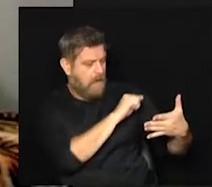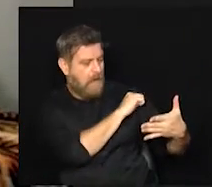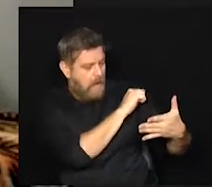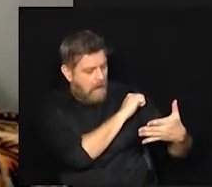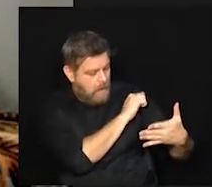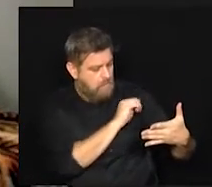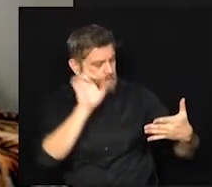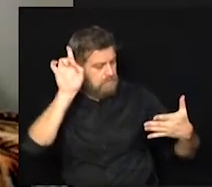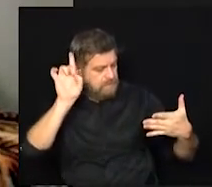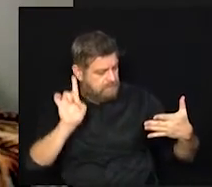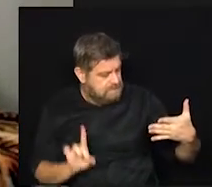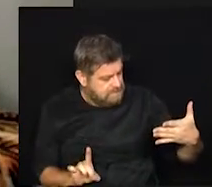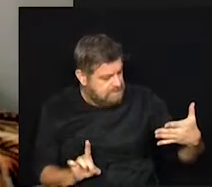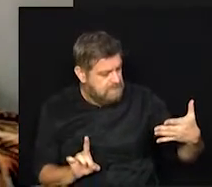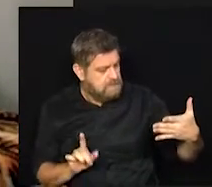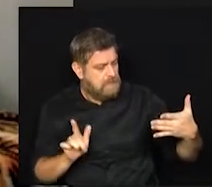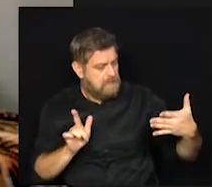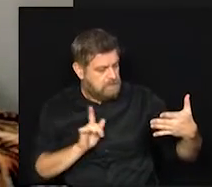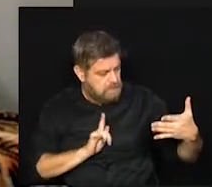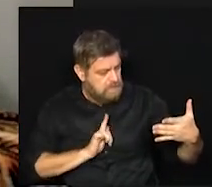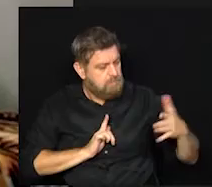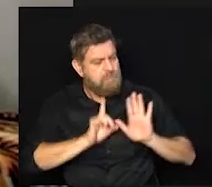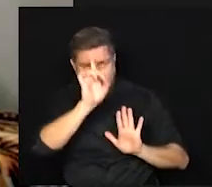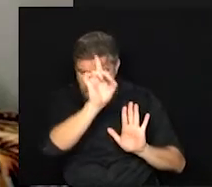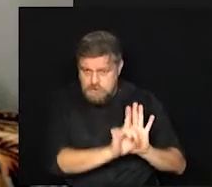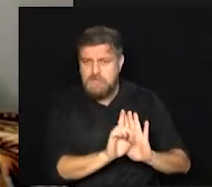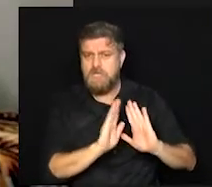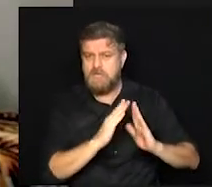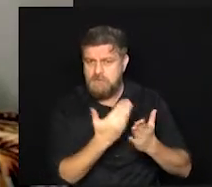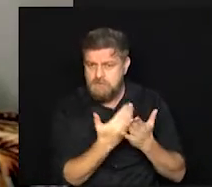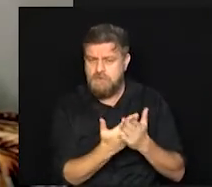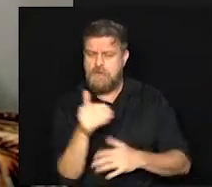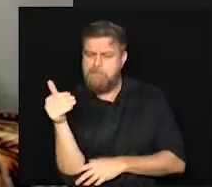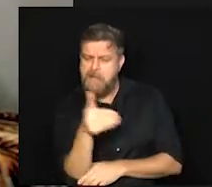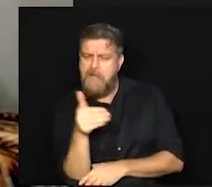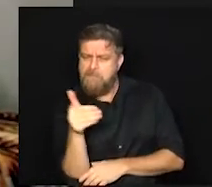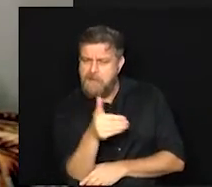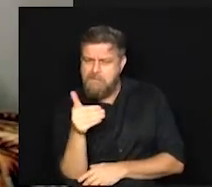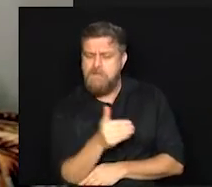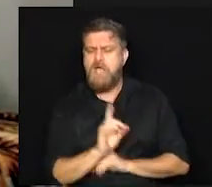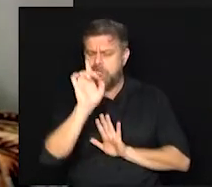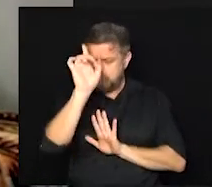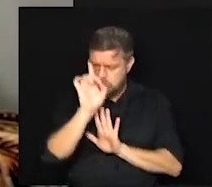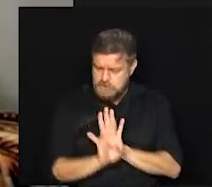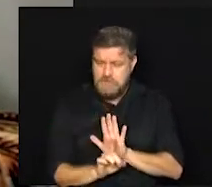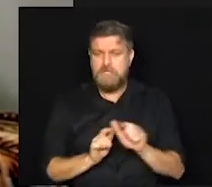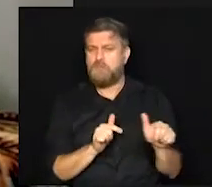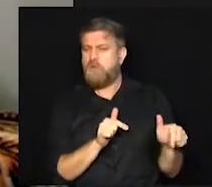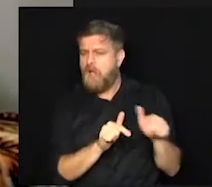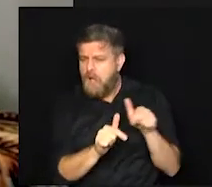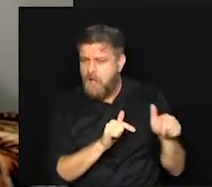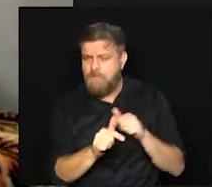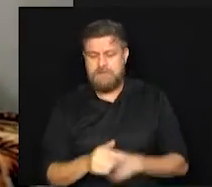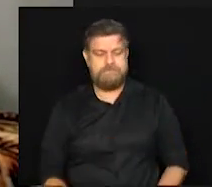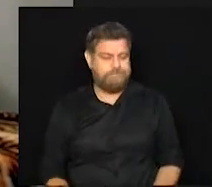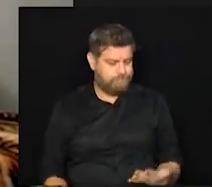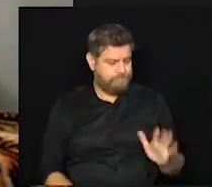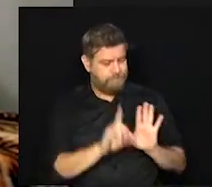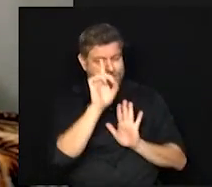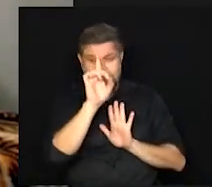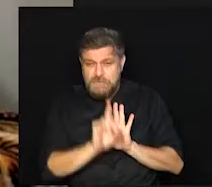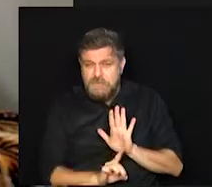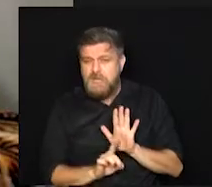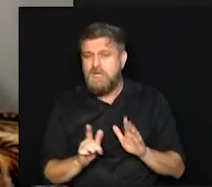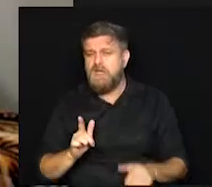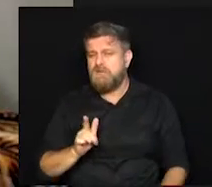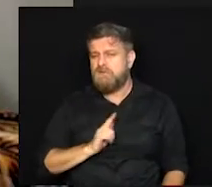de deficiência tem direito à escola, tem direito ao trabalho, tem direito